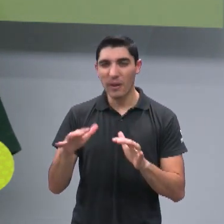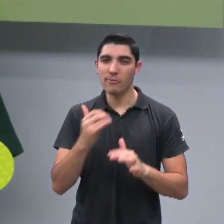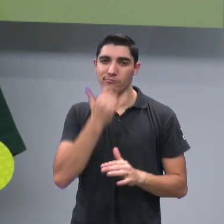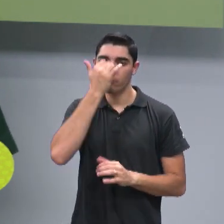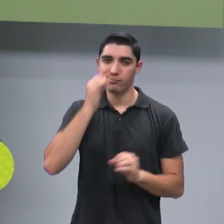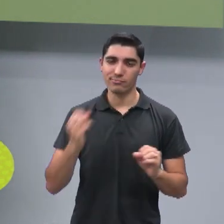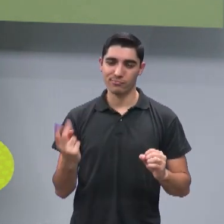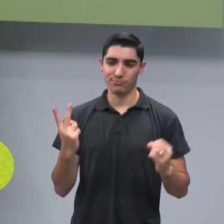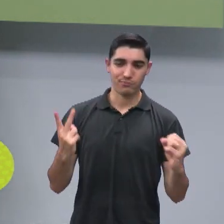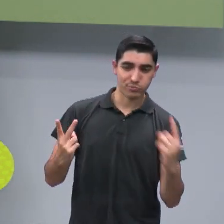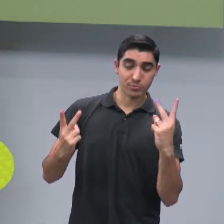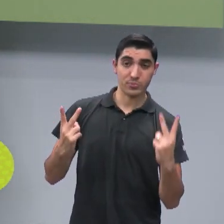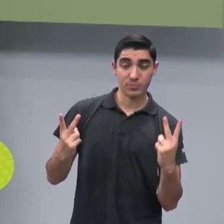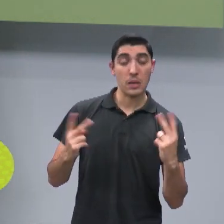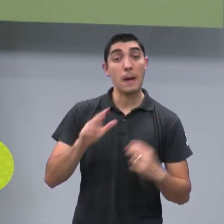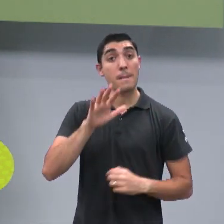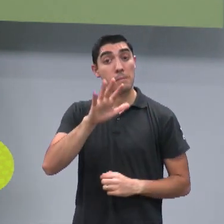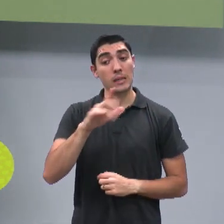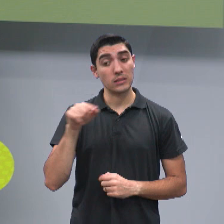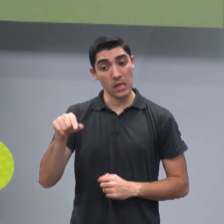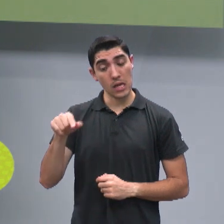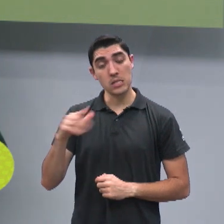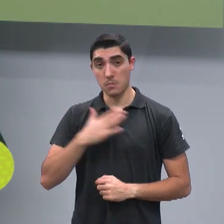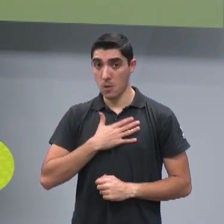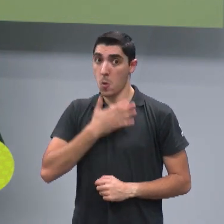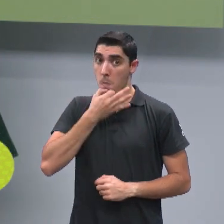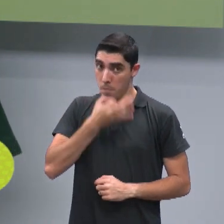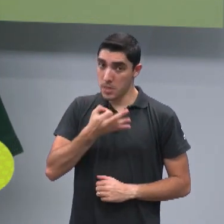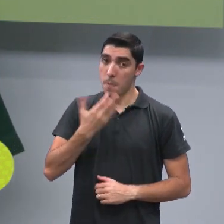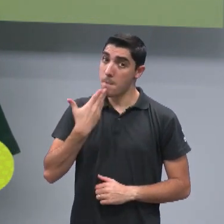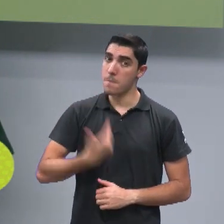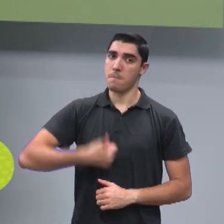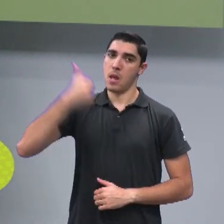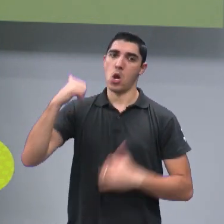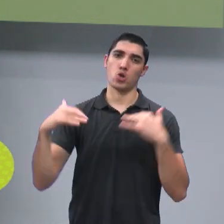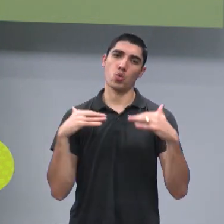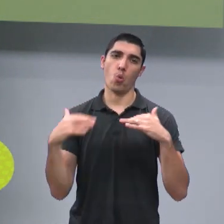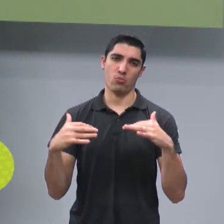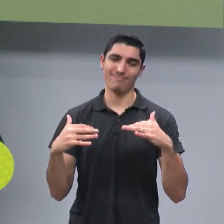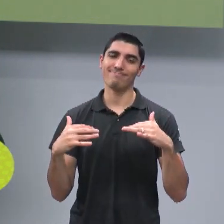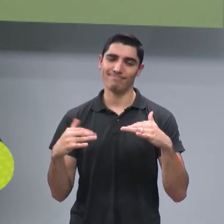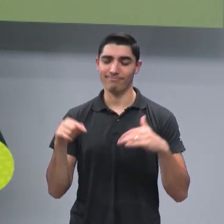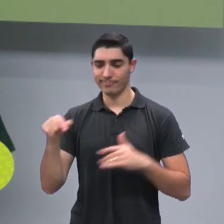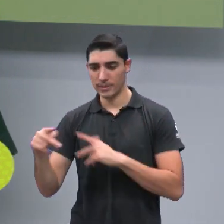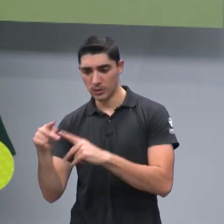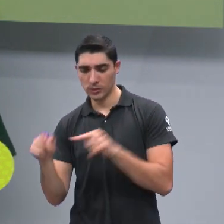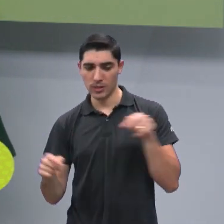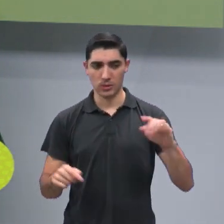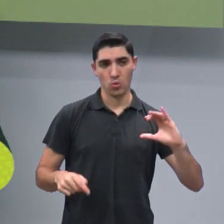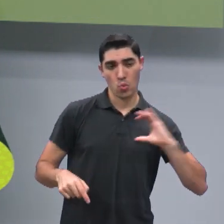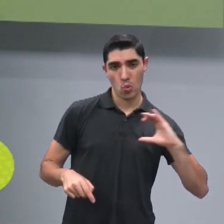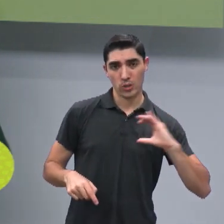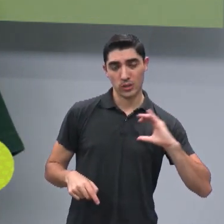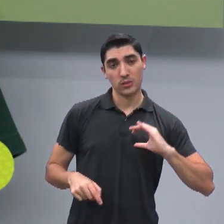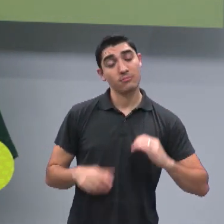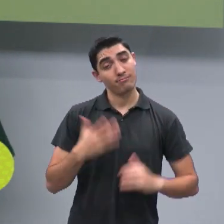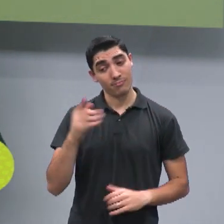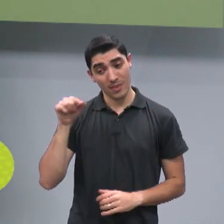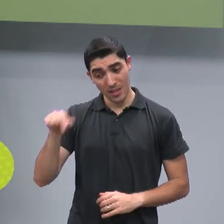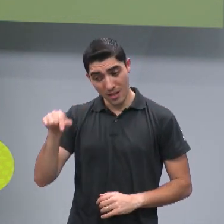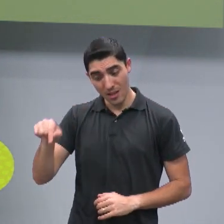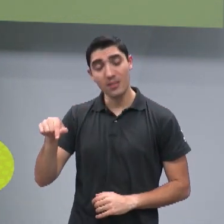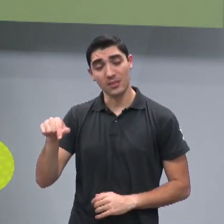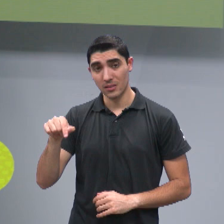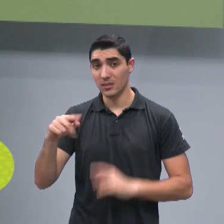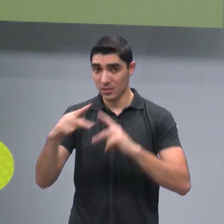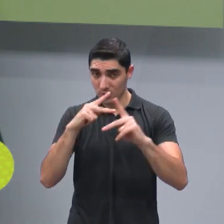foi o melhor jogo na Liga Nacional, né? O São José que tem que arranjar o caminho